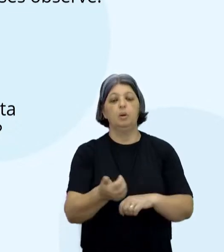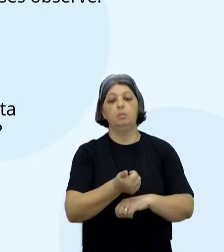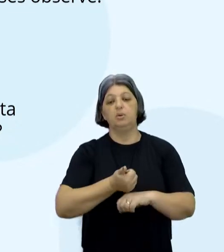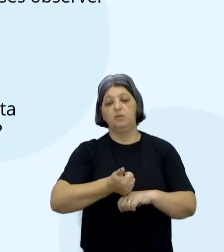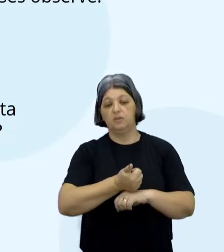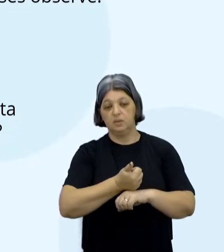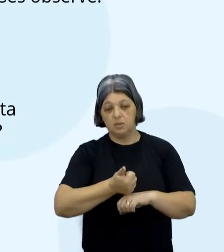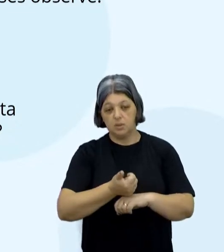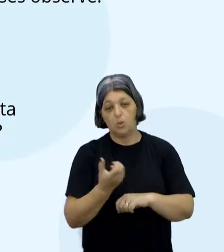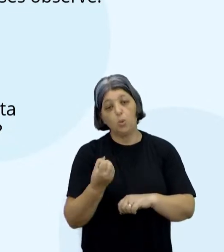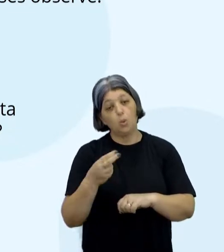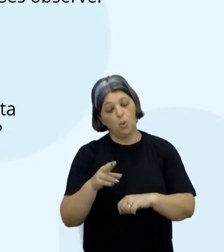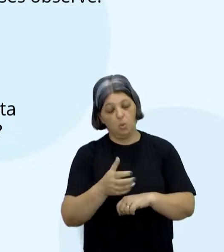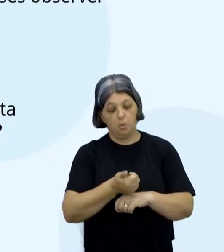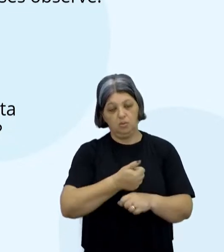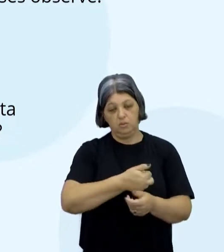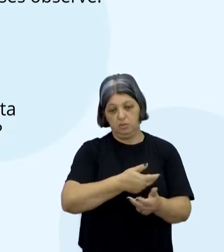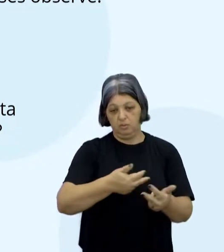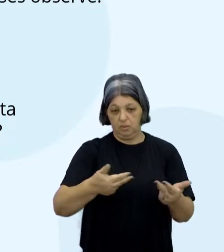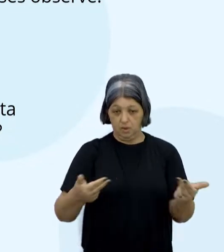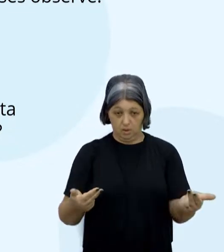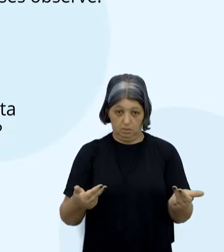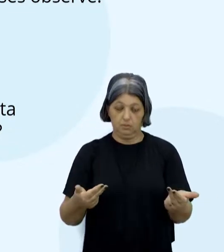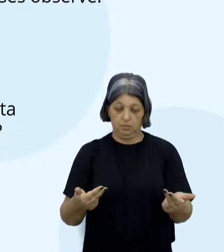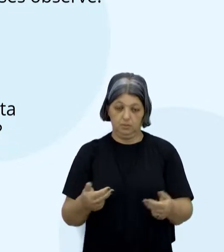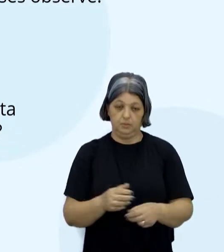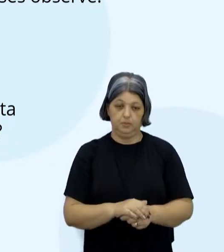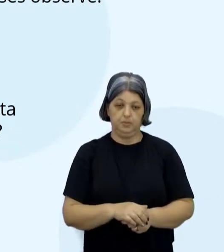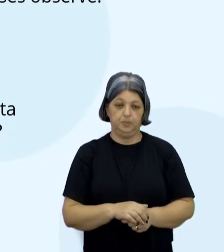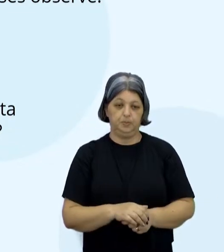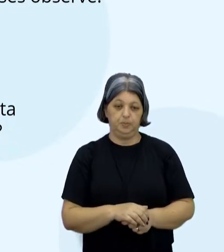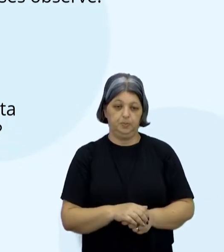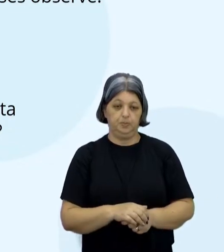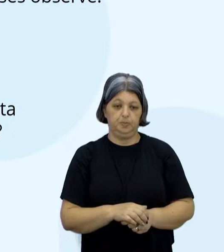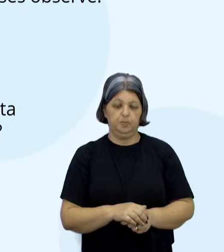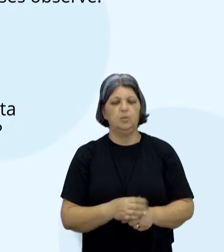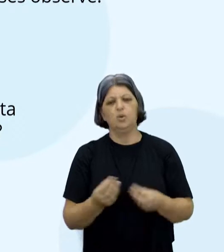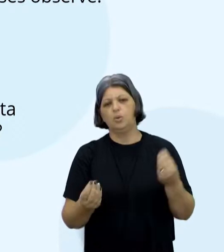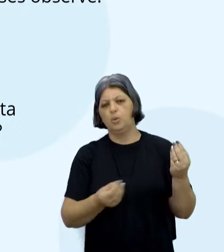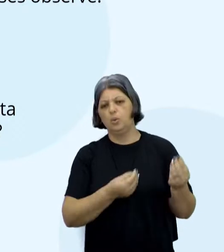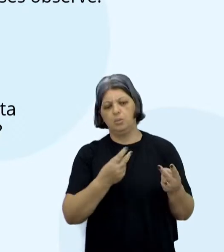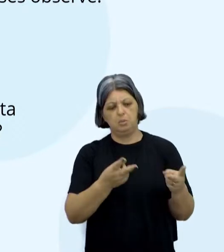ou profissões ou atividades eles exercem? Como podemos